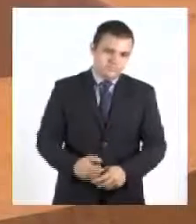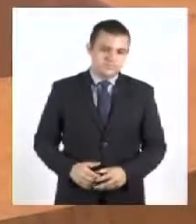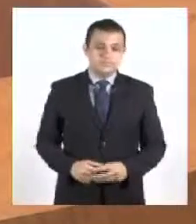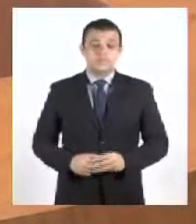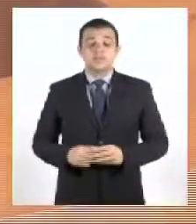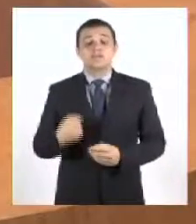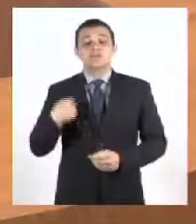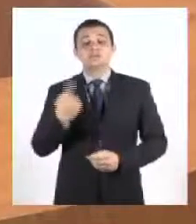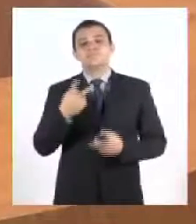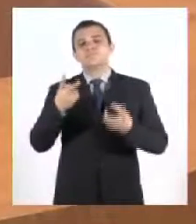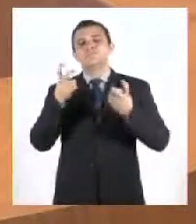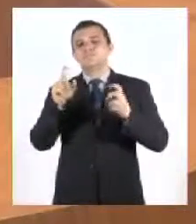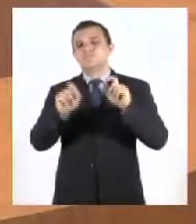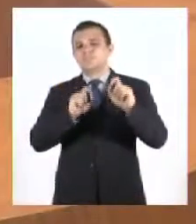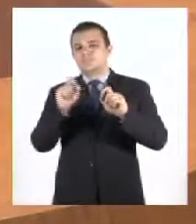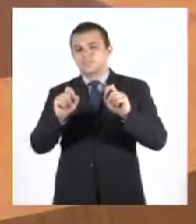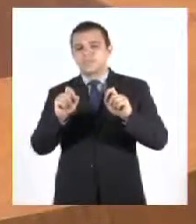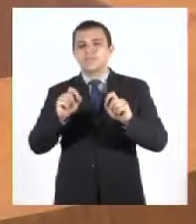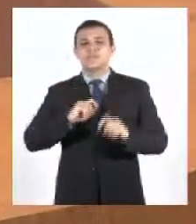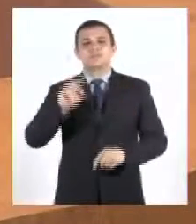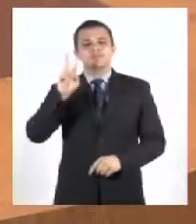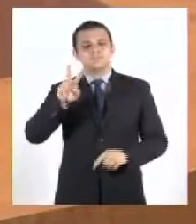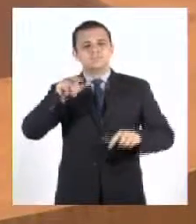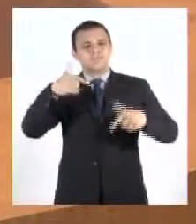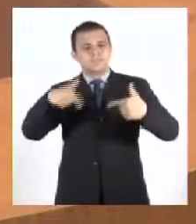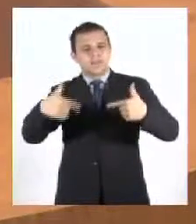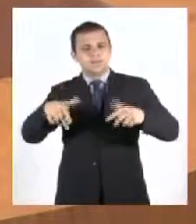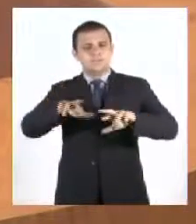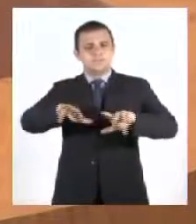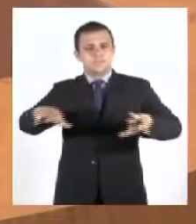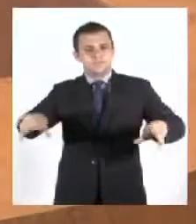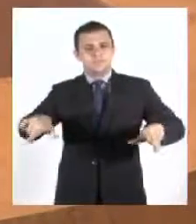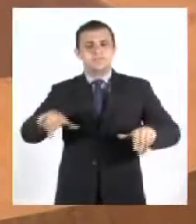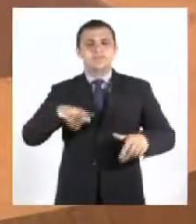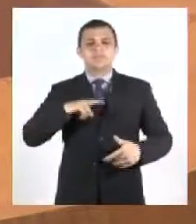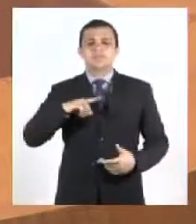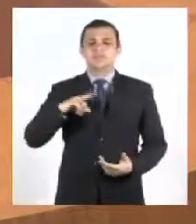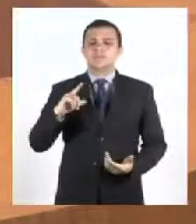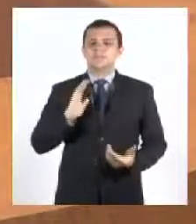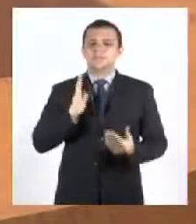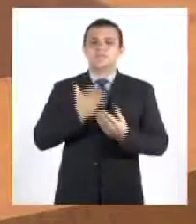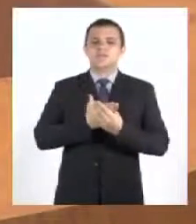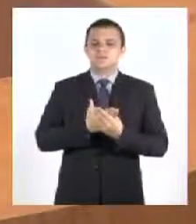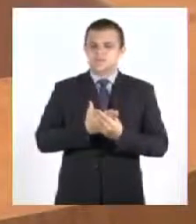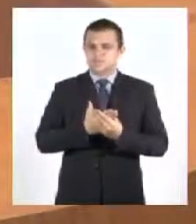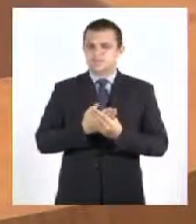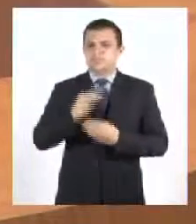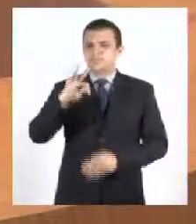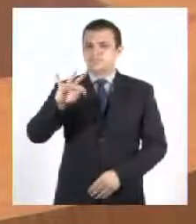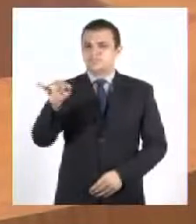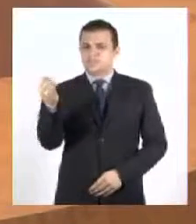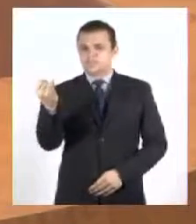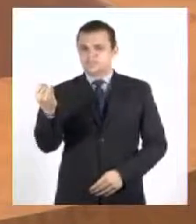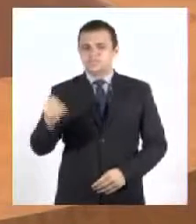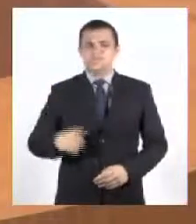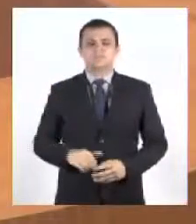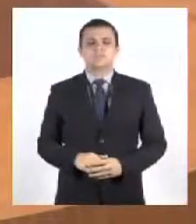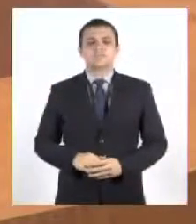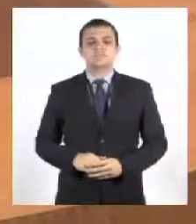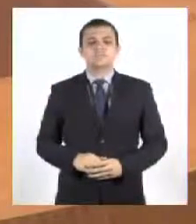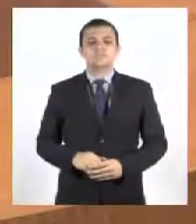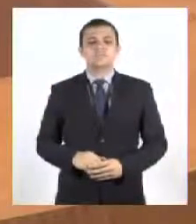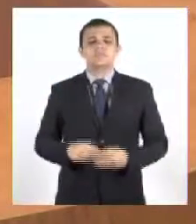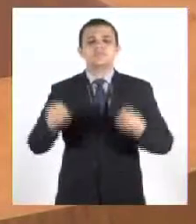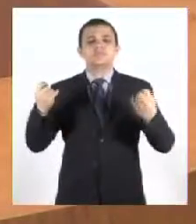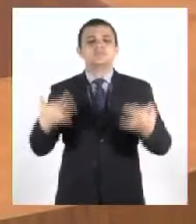nós temos visto ações de liminares do Tribunal de Justiça quanto